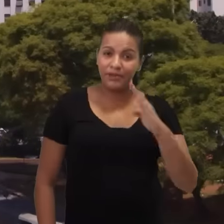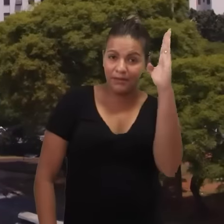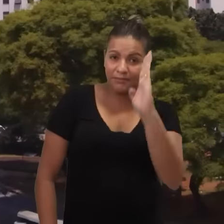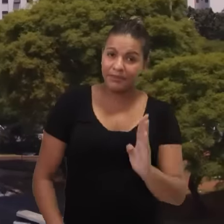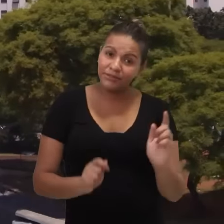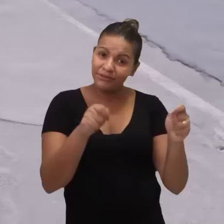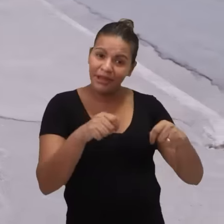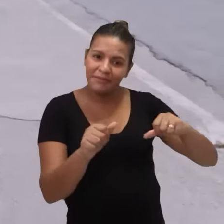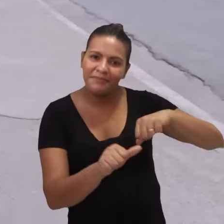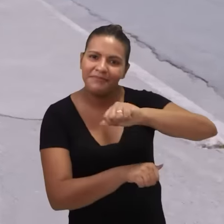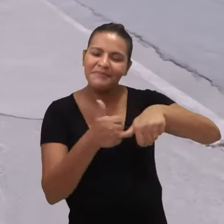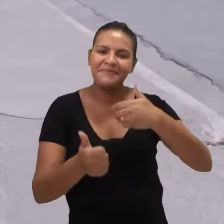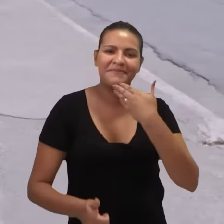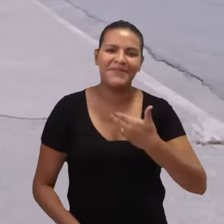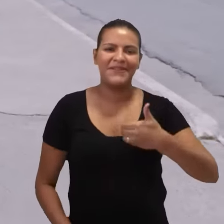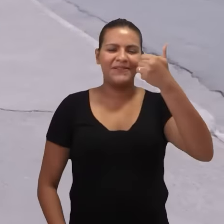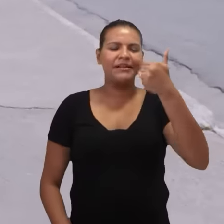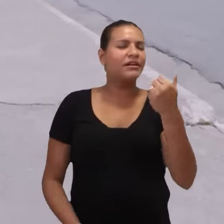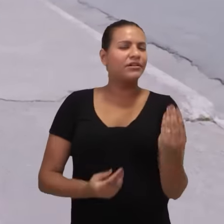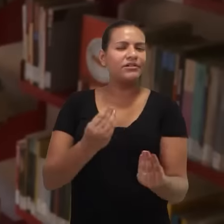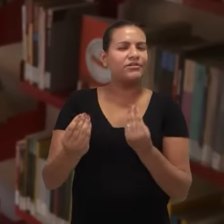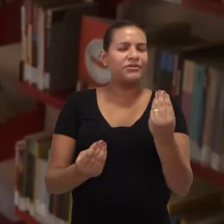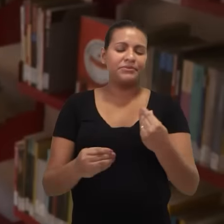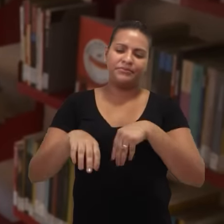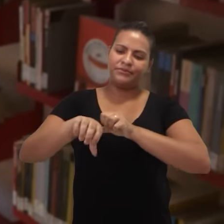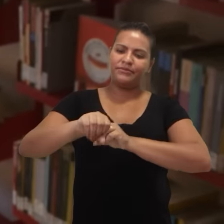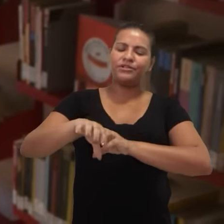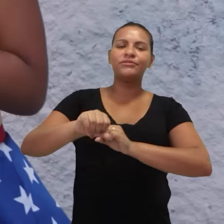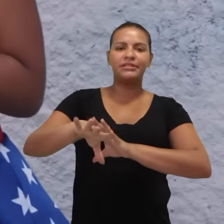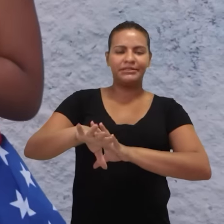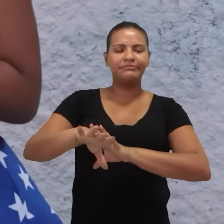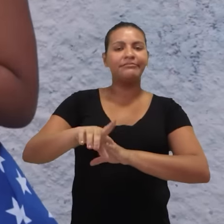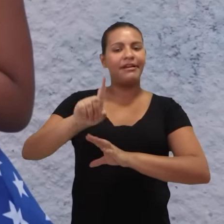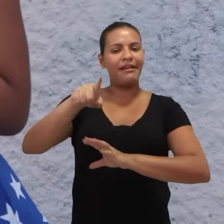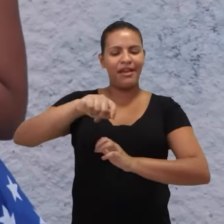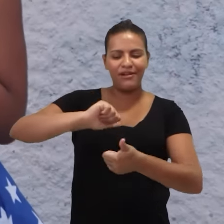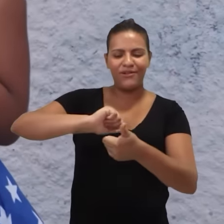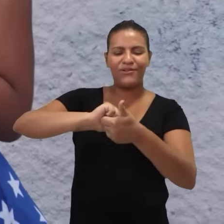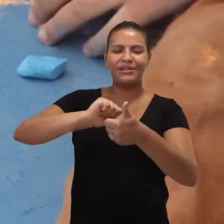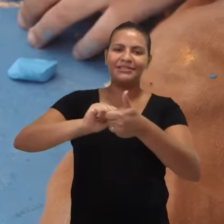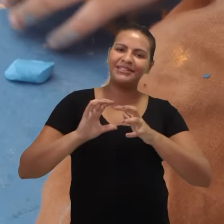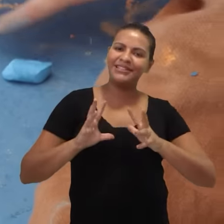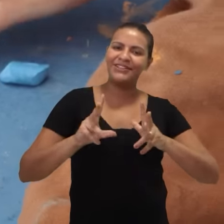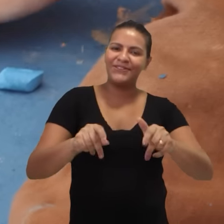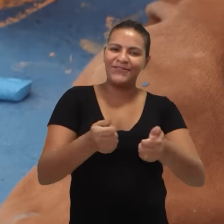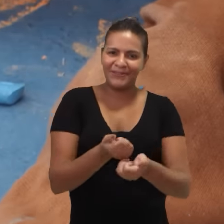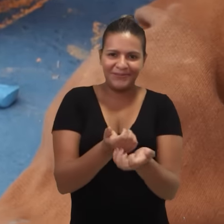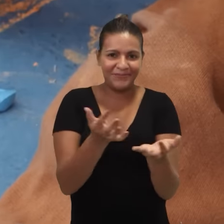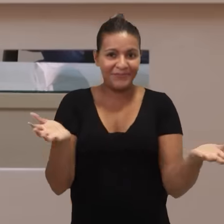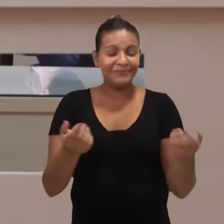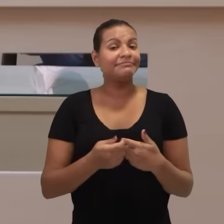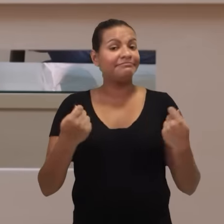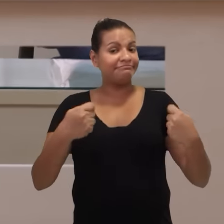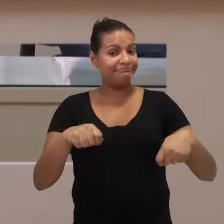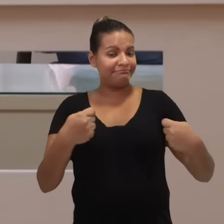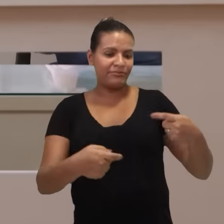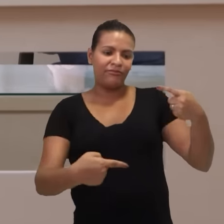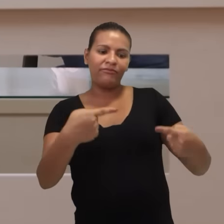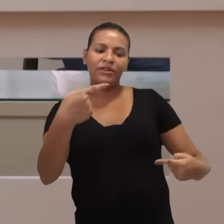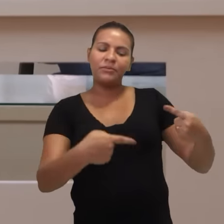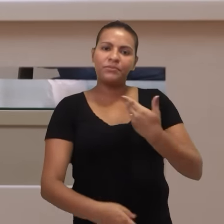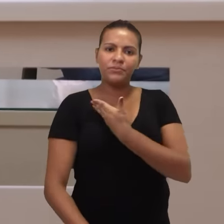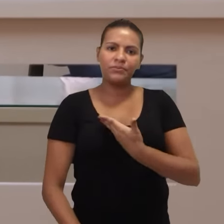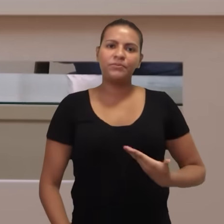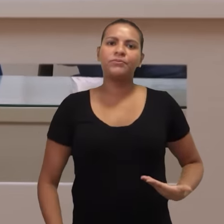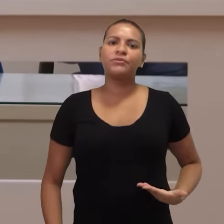O Brasil tem jeito. Esse jeito é educação pública de qualidade e para todos. E essa educação se faz com boas